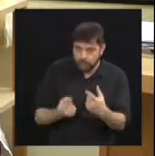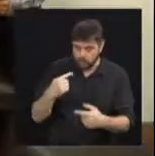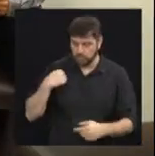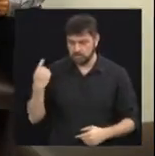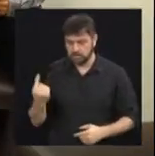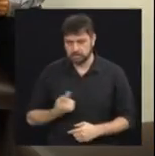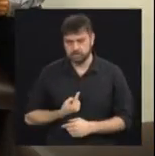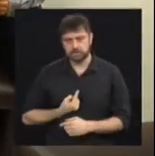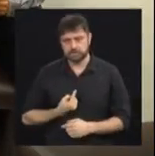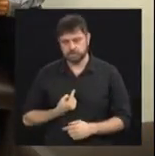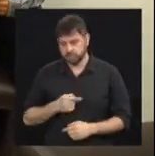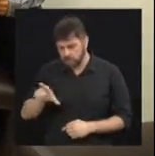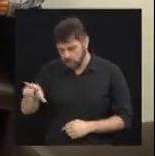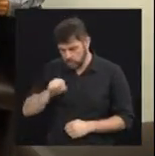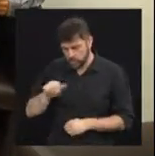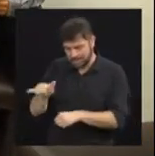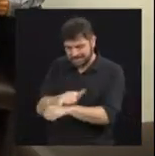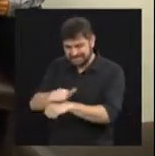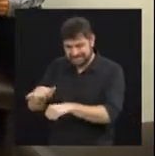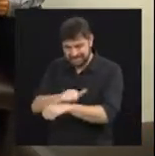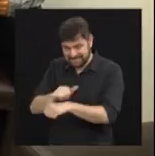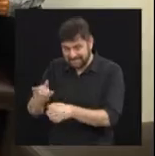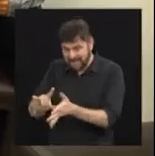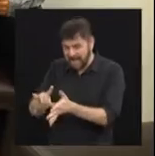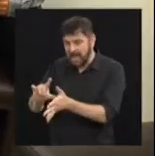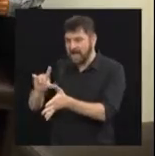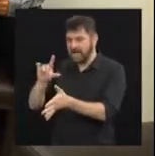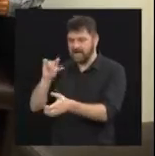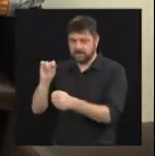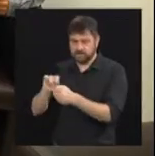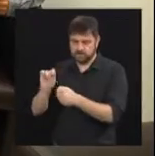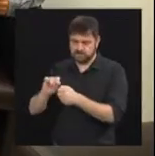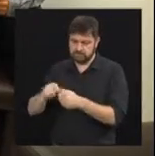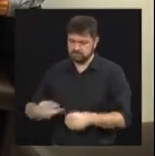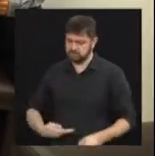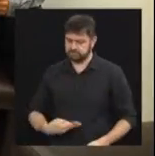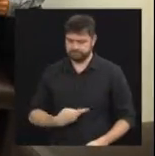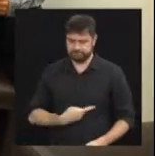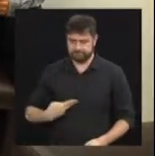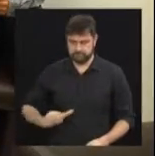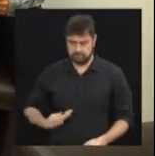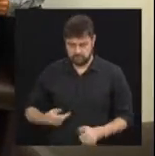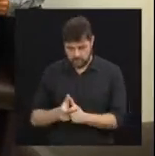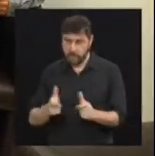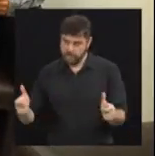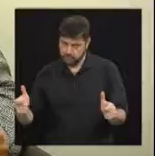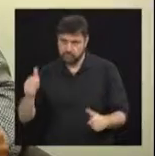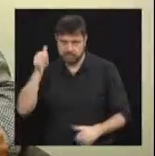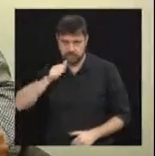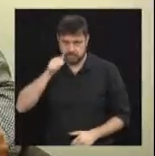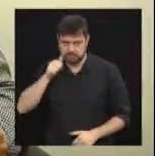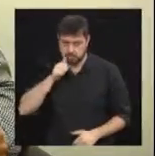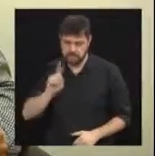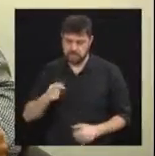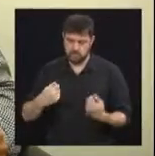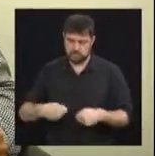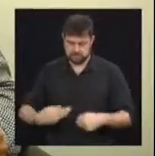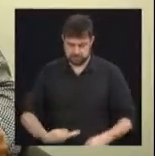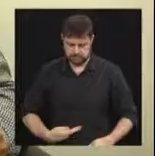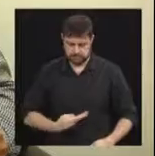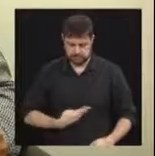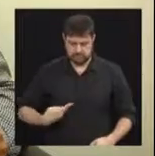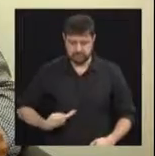acabamos por indicar o tratamento antes de realizar a laparoscopia. Isso acontece na maioria dos casos. E olha só a nossa